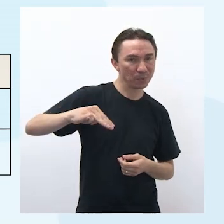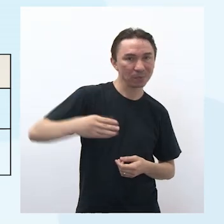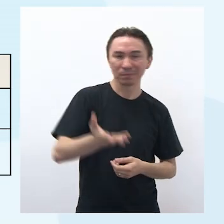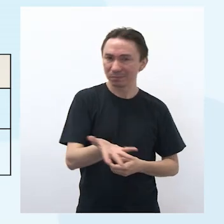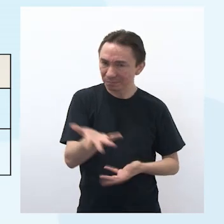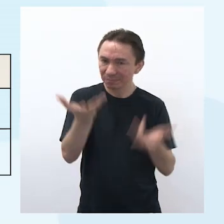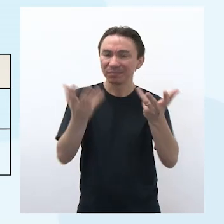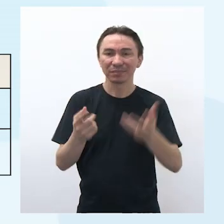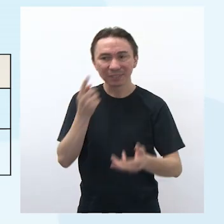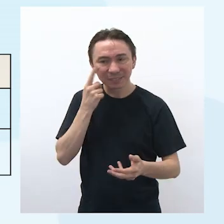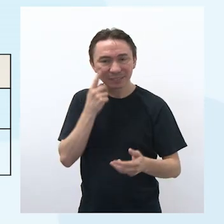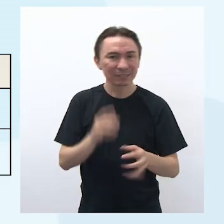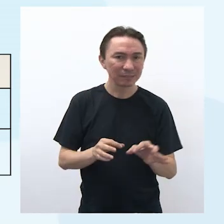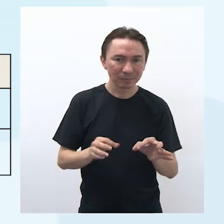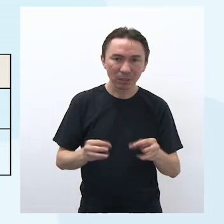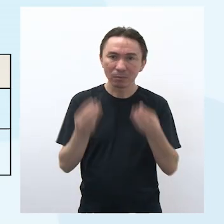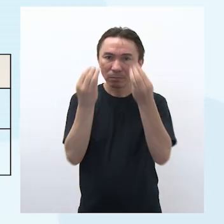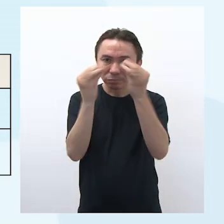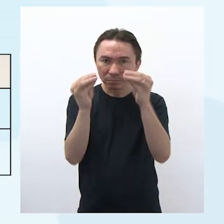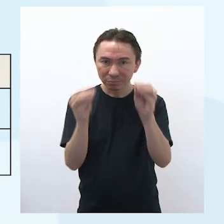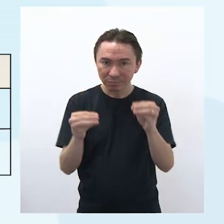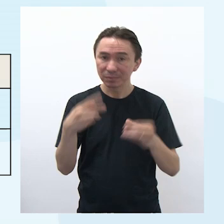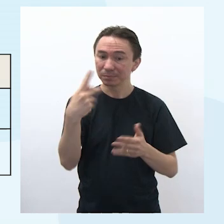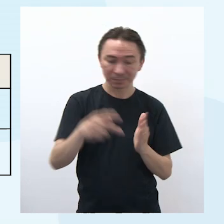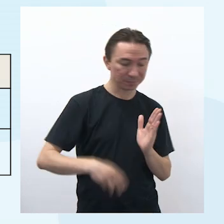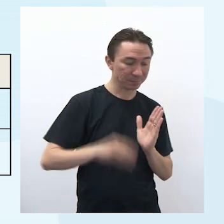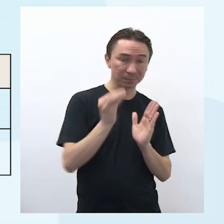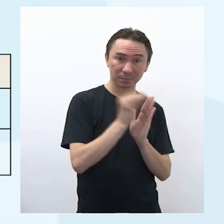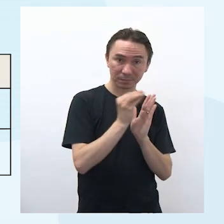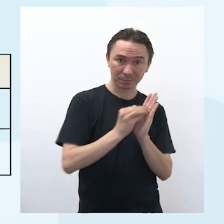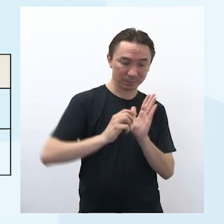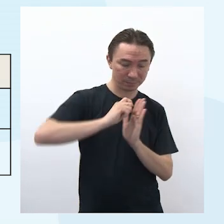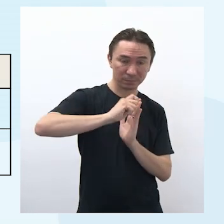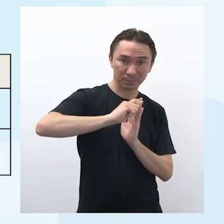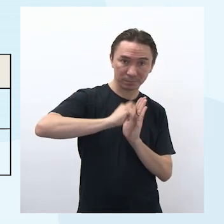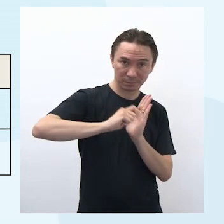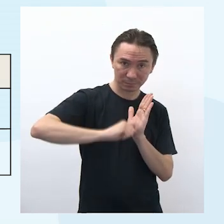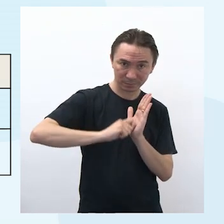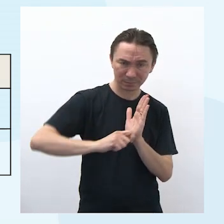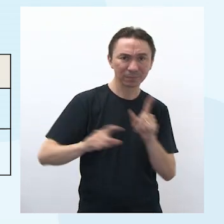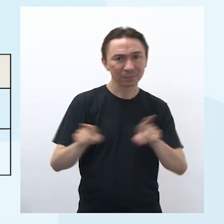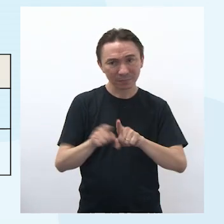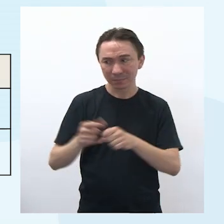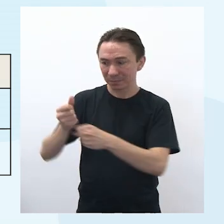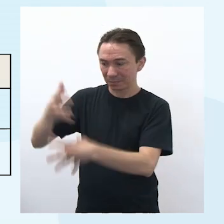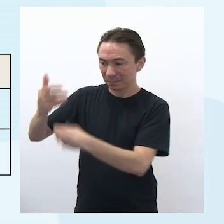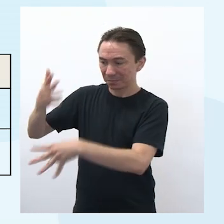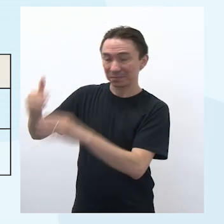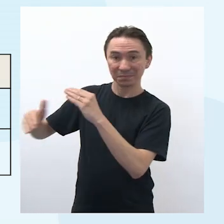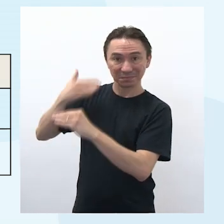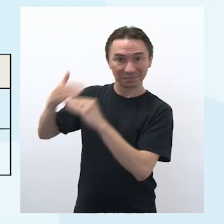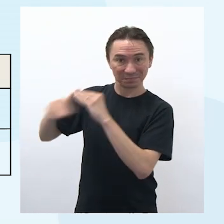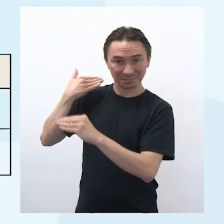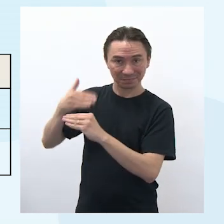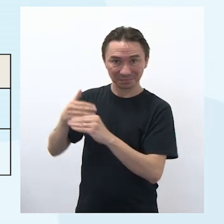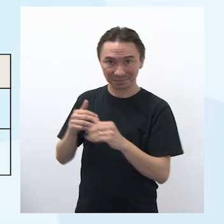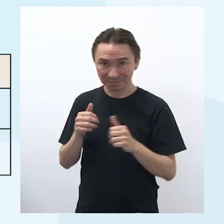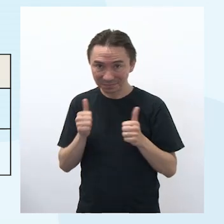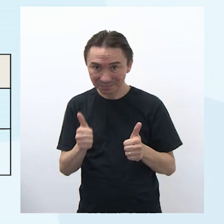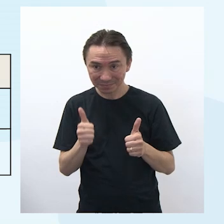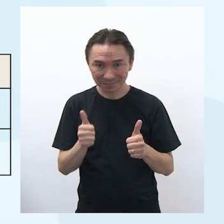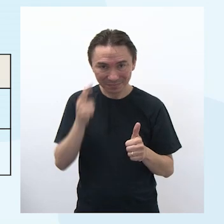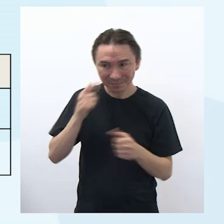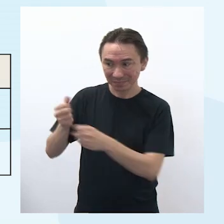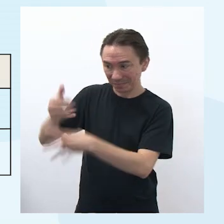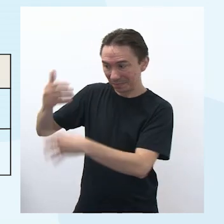que vocês também possam colocar no diário de bordo de vocês, mas também possam mandar aqui pelo chat para a Tati, porque aí